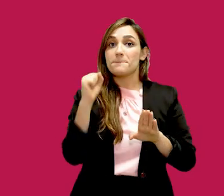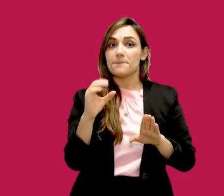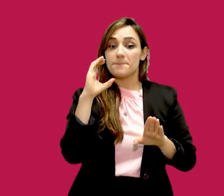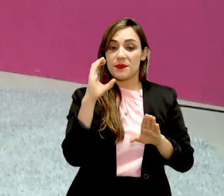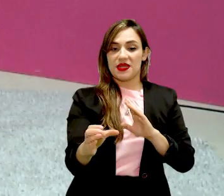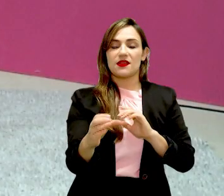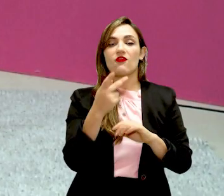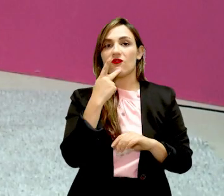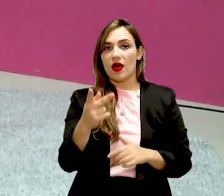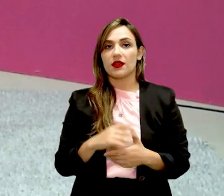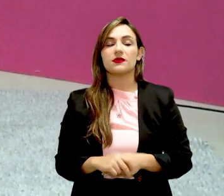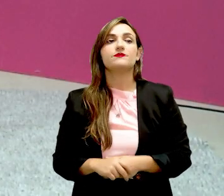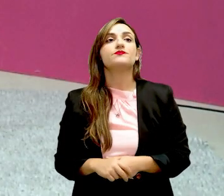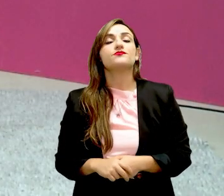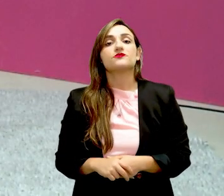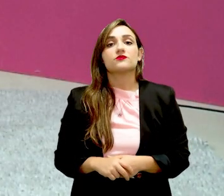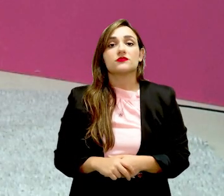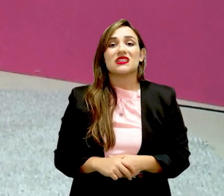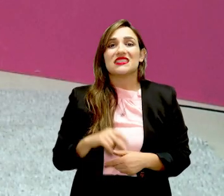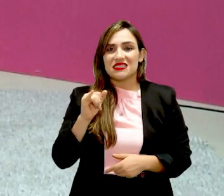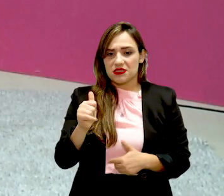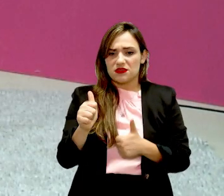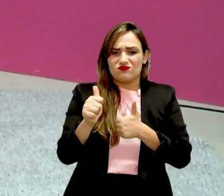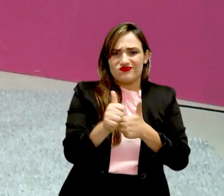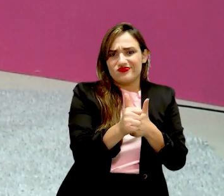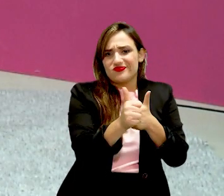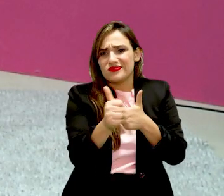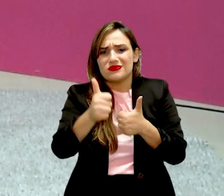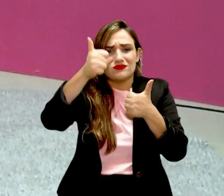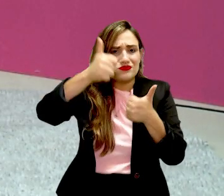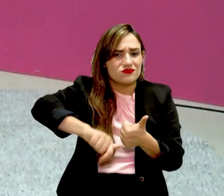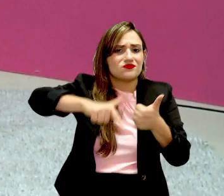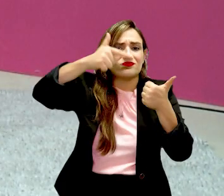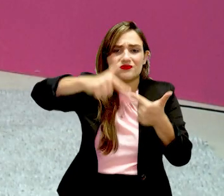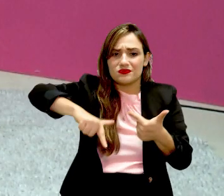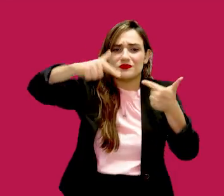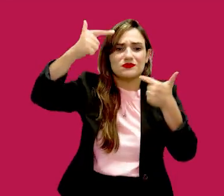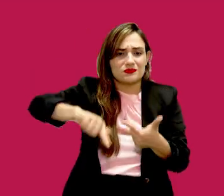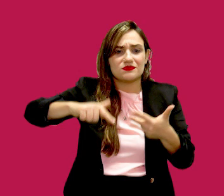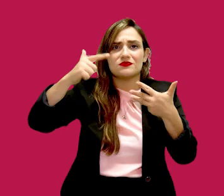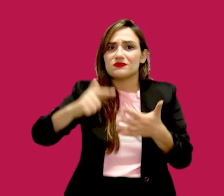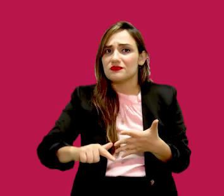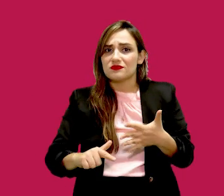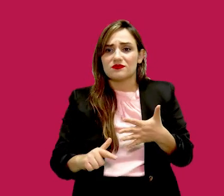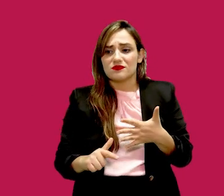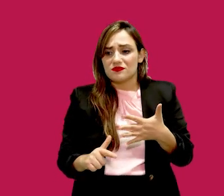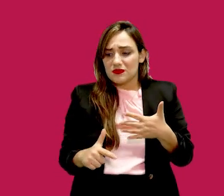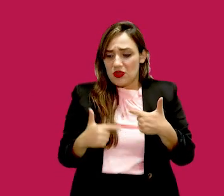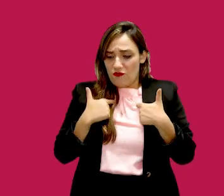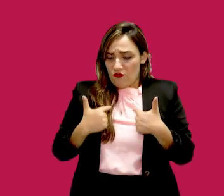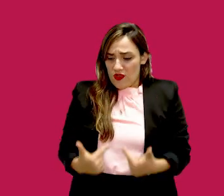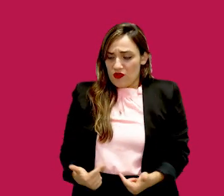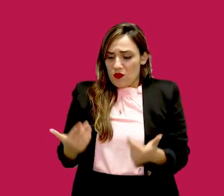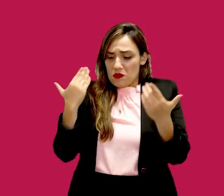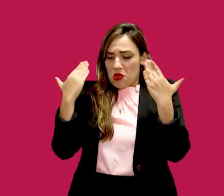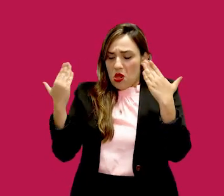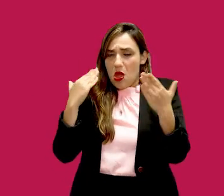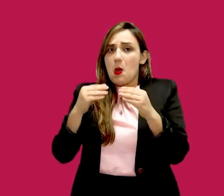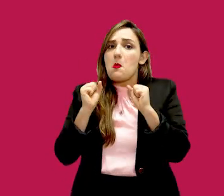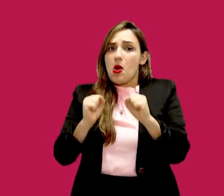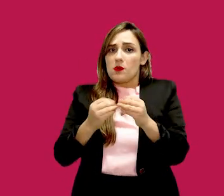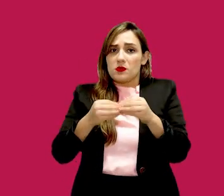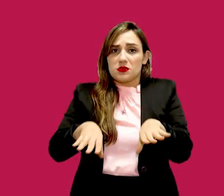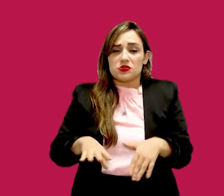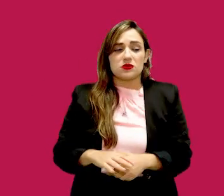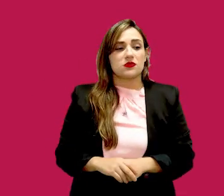seguinte conduta: perseguir alguém reiteradamente por qualquer meio, ameaçando a integridade física ou psicológica